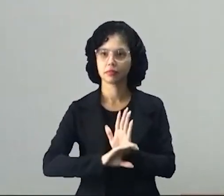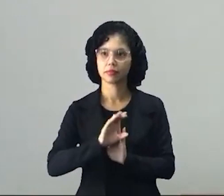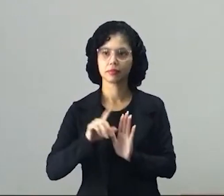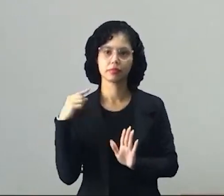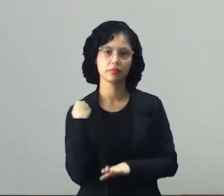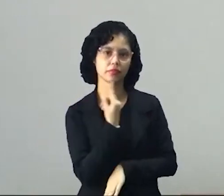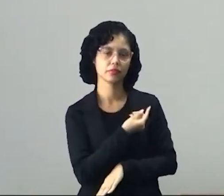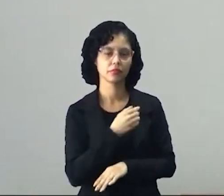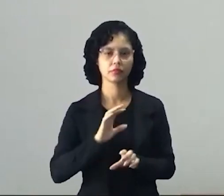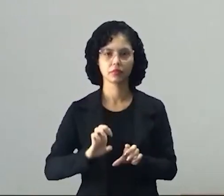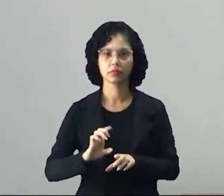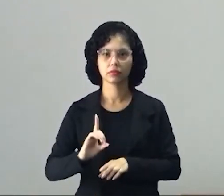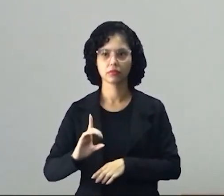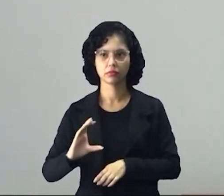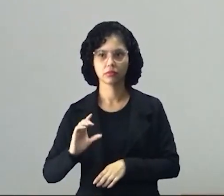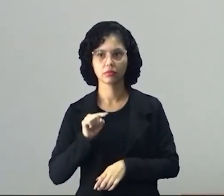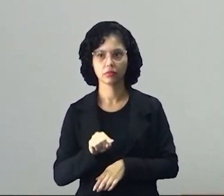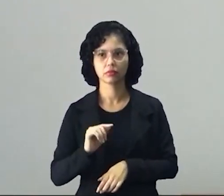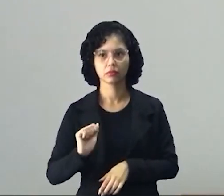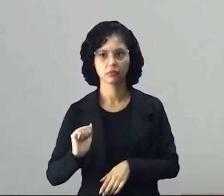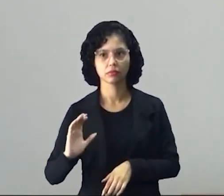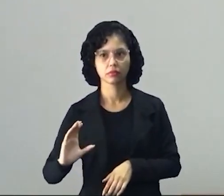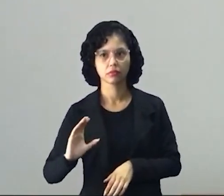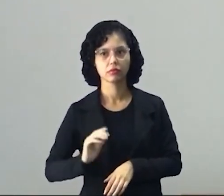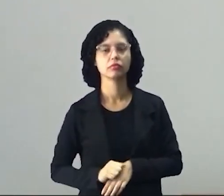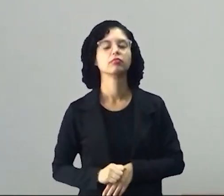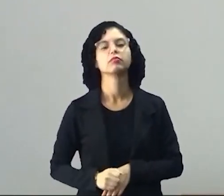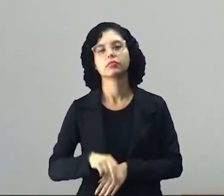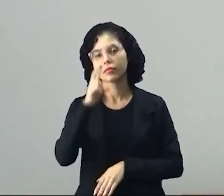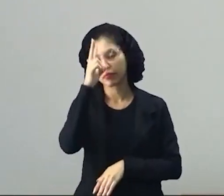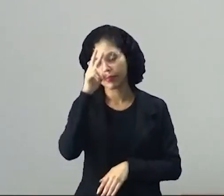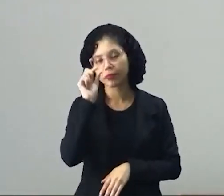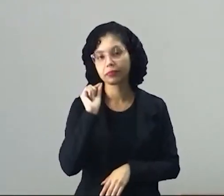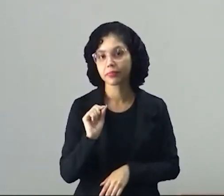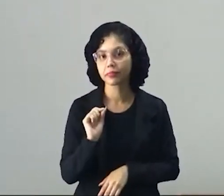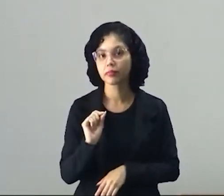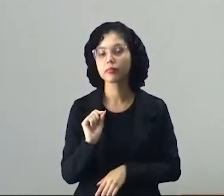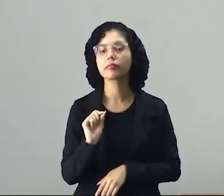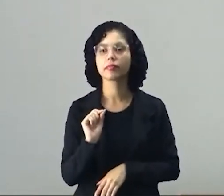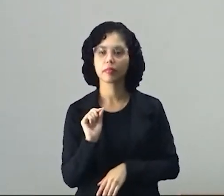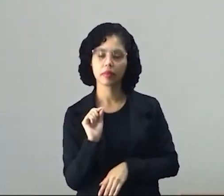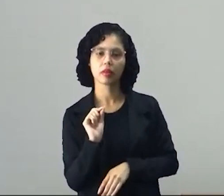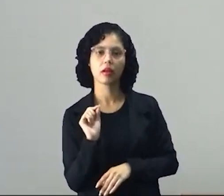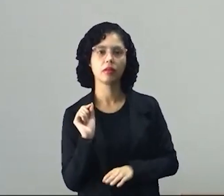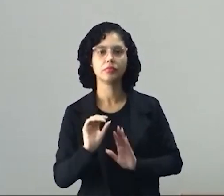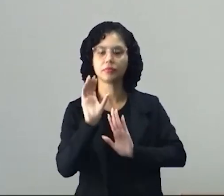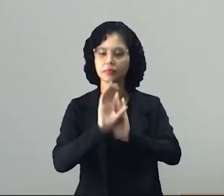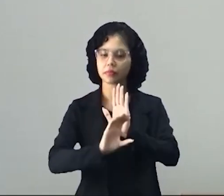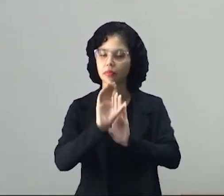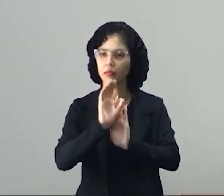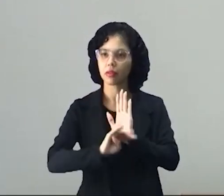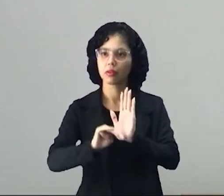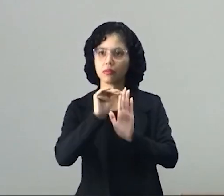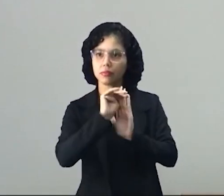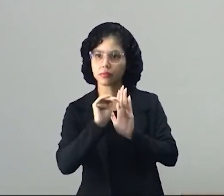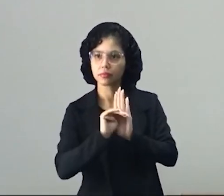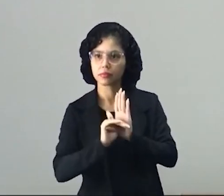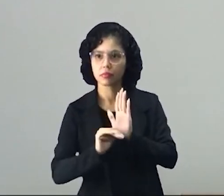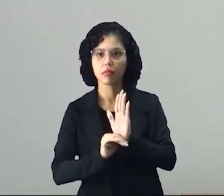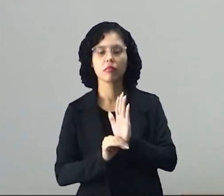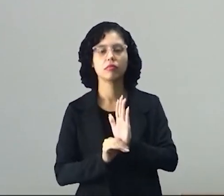dentro da nossa plataforma do educ.ac. Lembrando que a gente separou os conteúdos de acordo